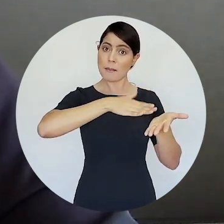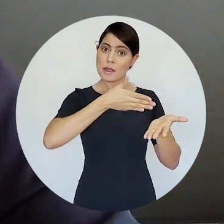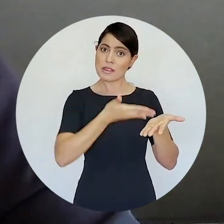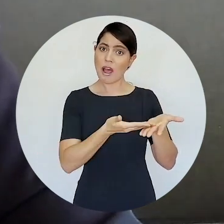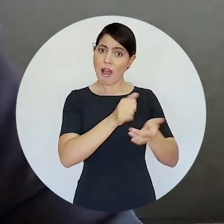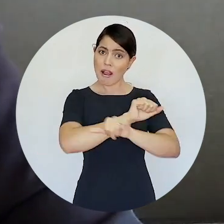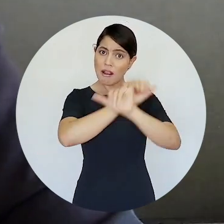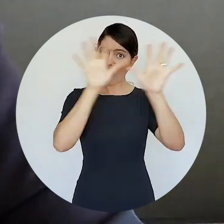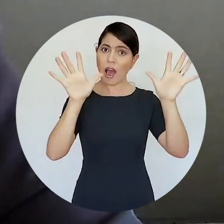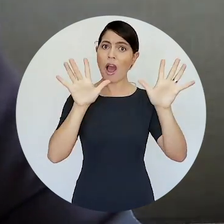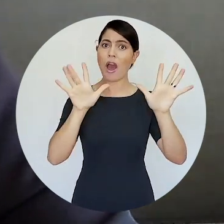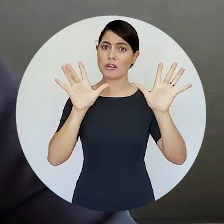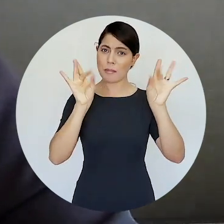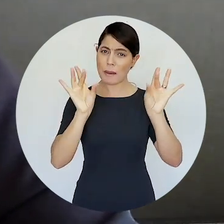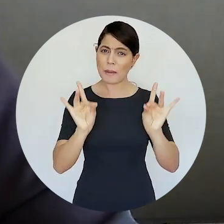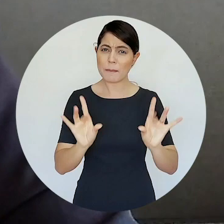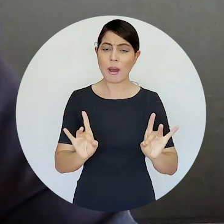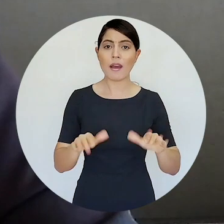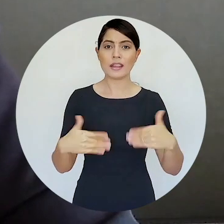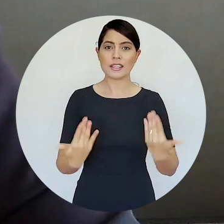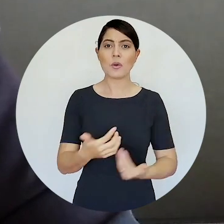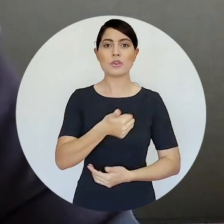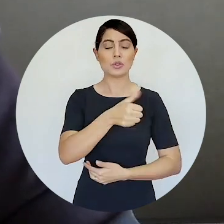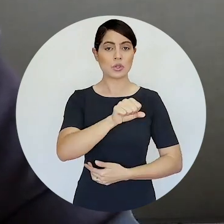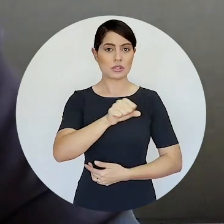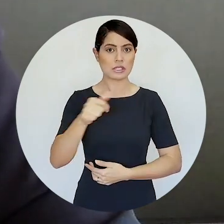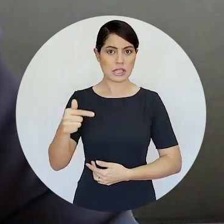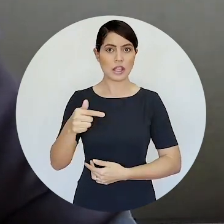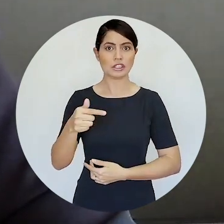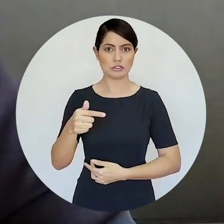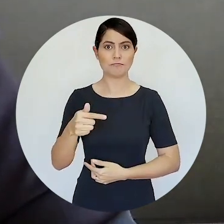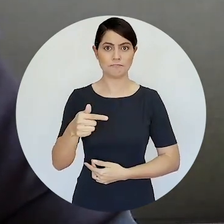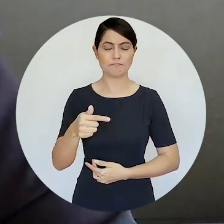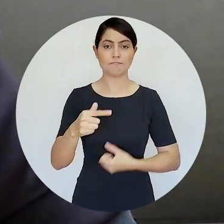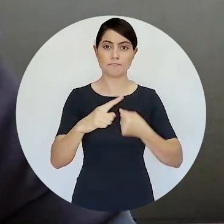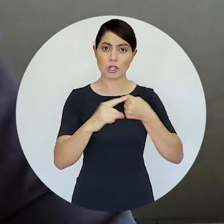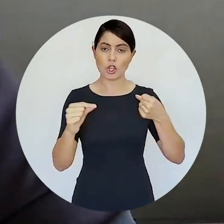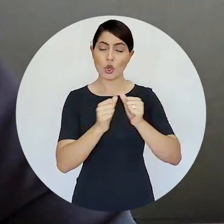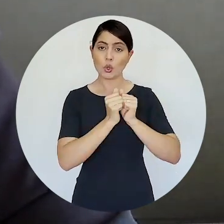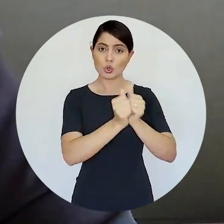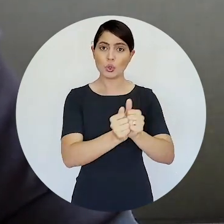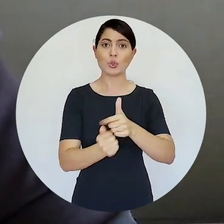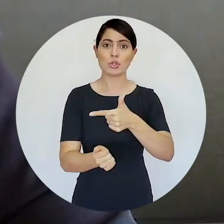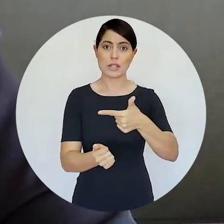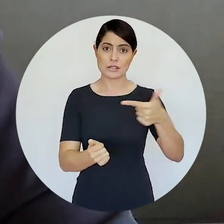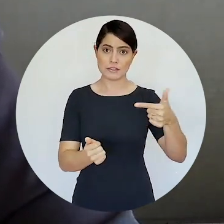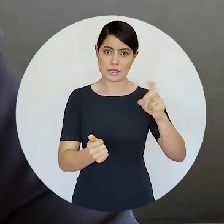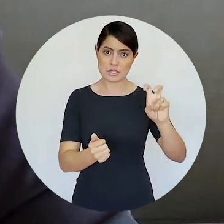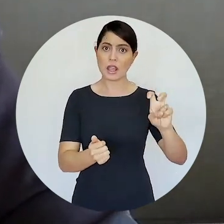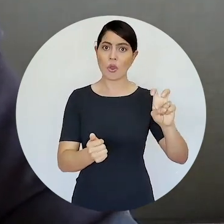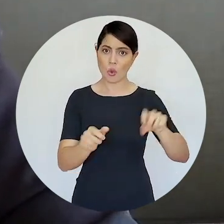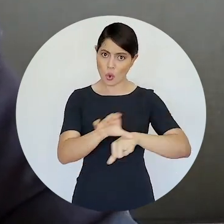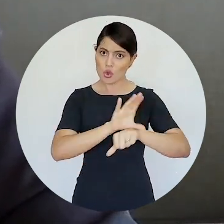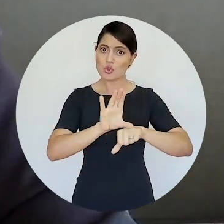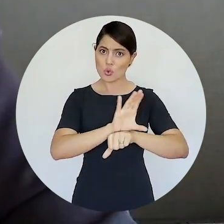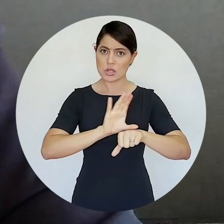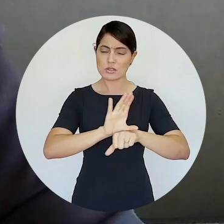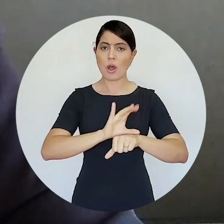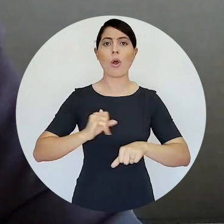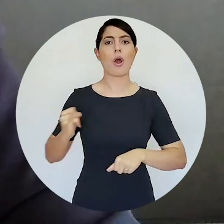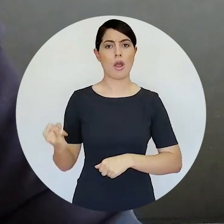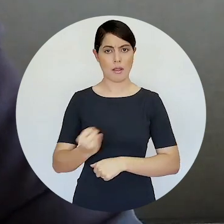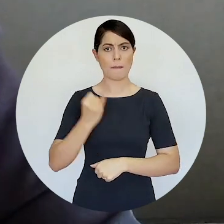sistêmica, ou seja, o artigo 187 deve ser lido e interpretado em conjunto com o artigo 225 da Constituição